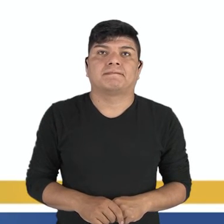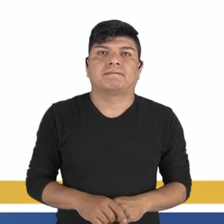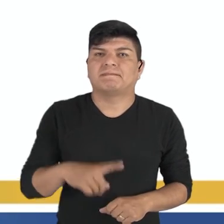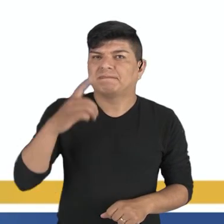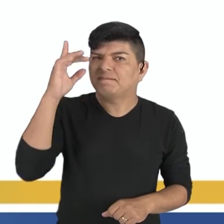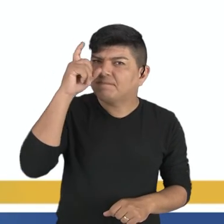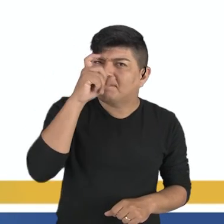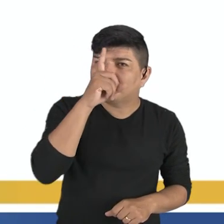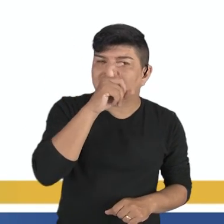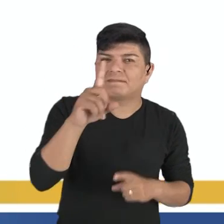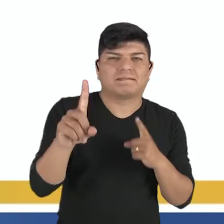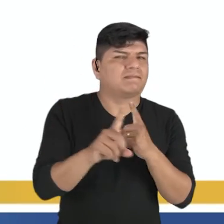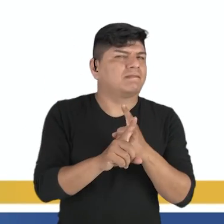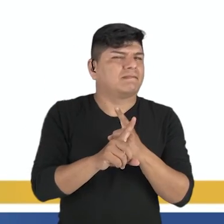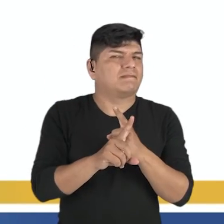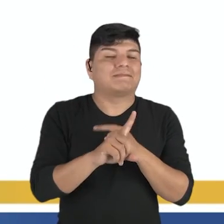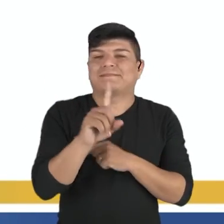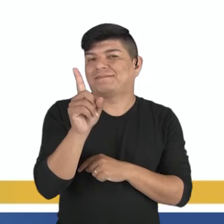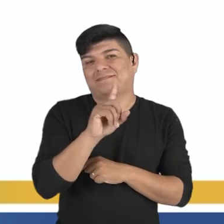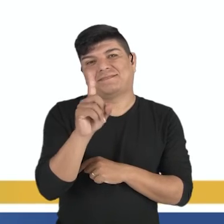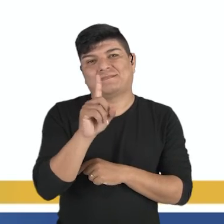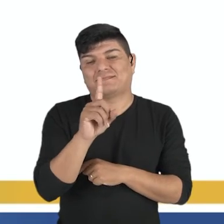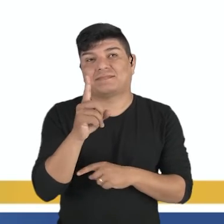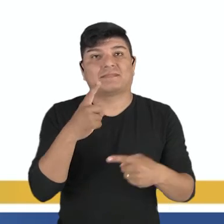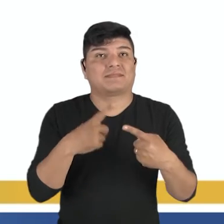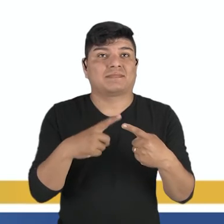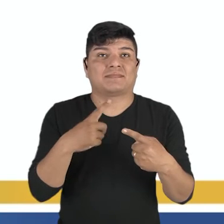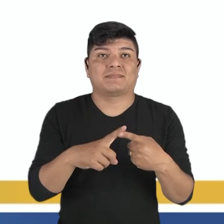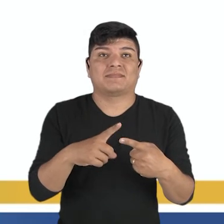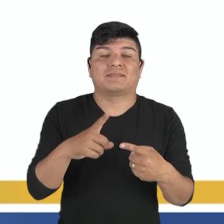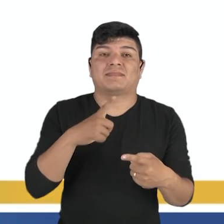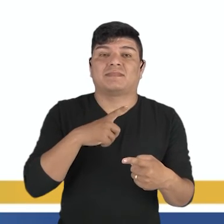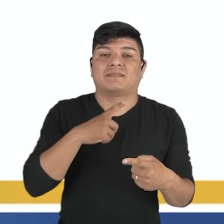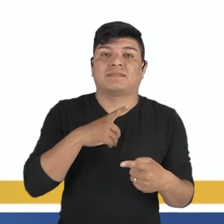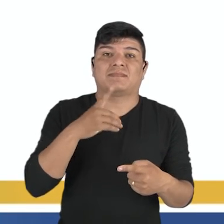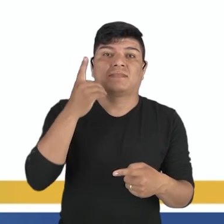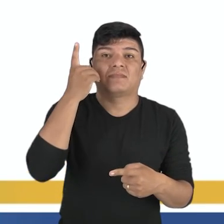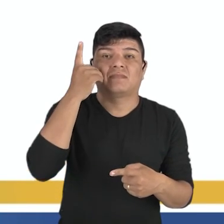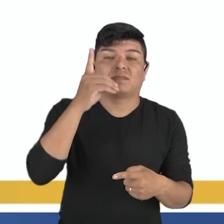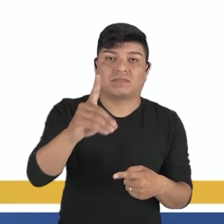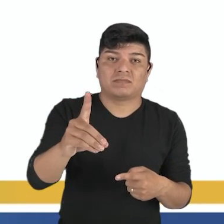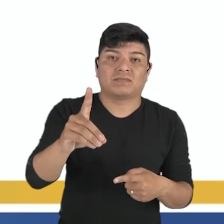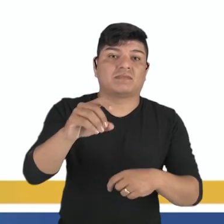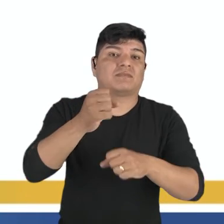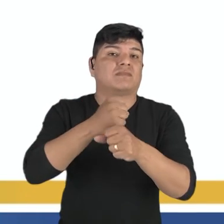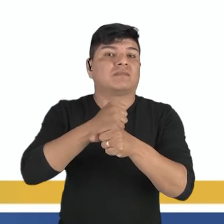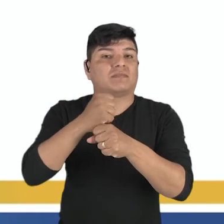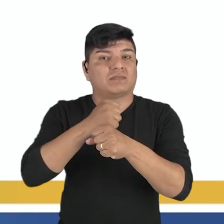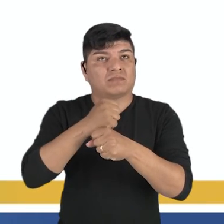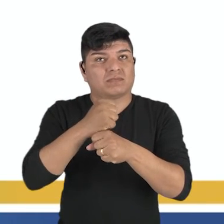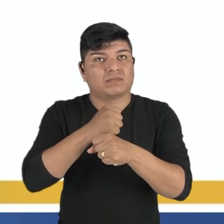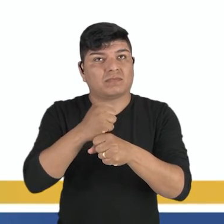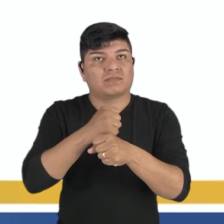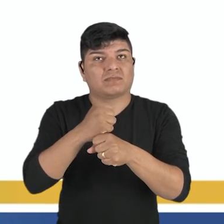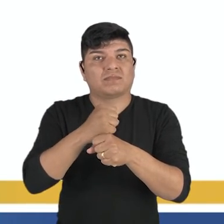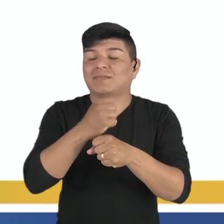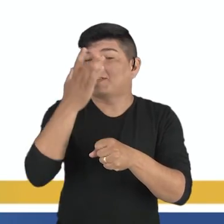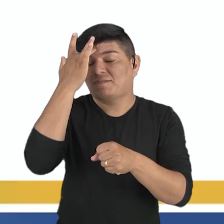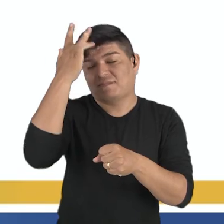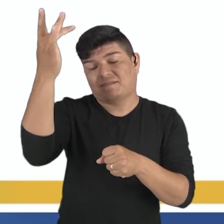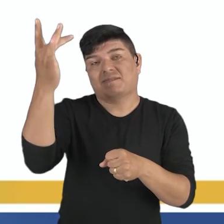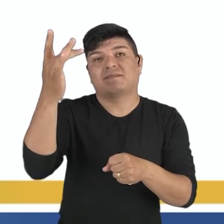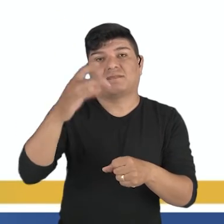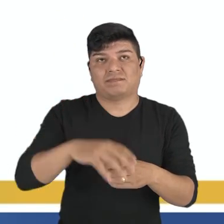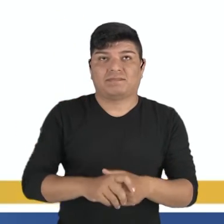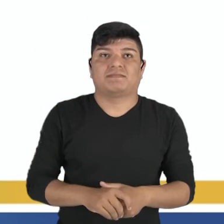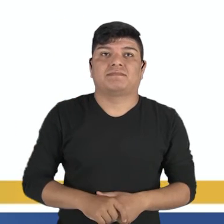Difícil achar? Não, né, gente? Porque aí tem a data, né? O ano.